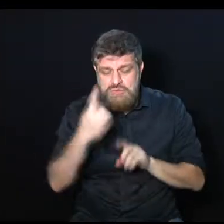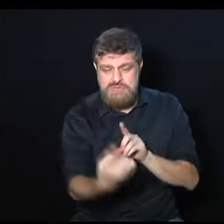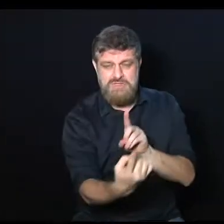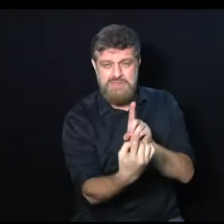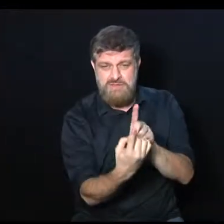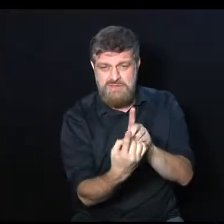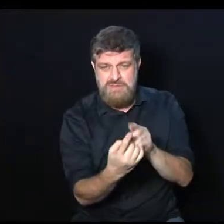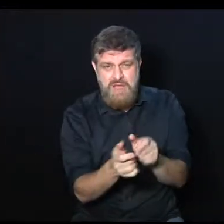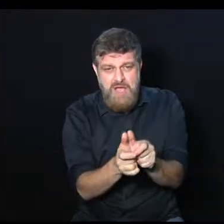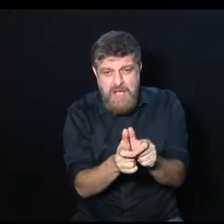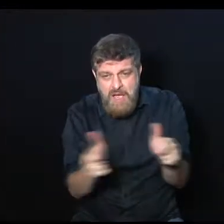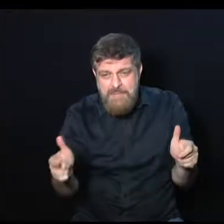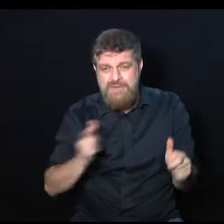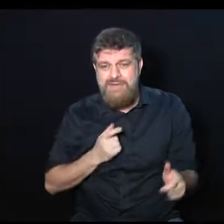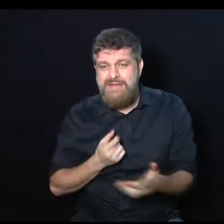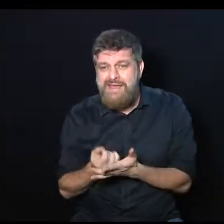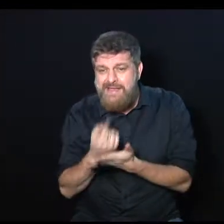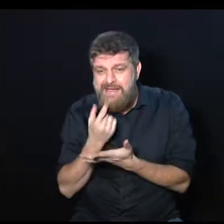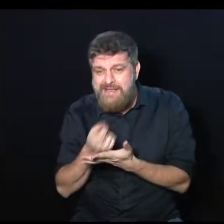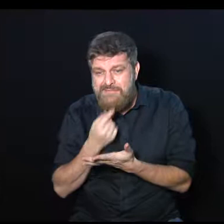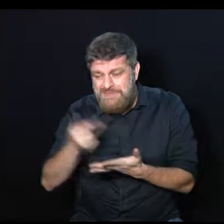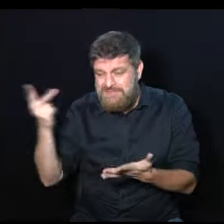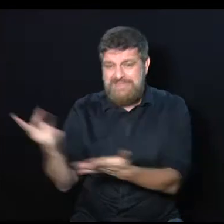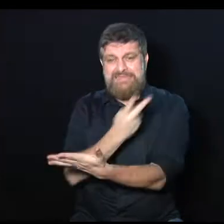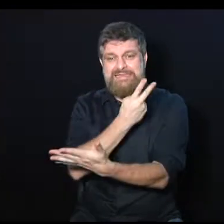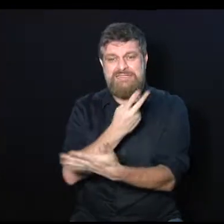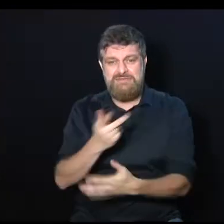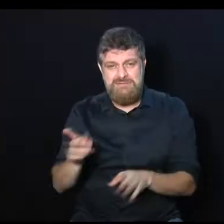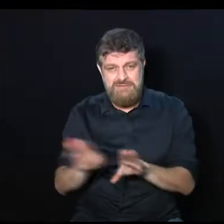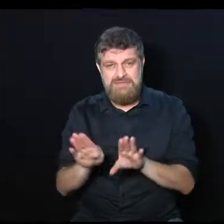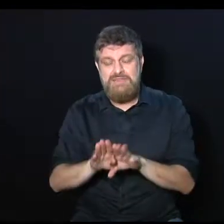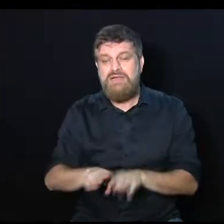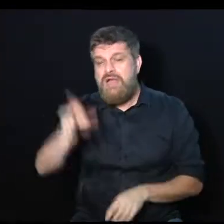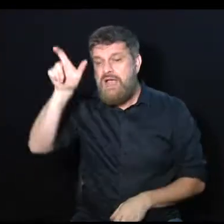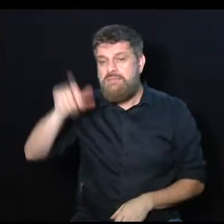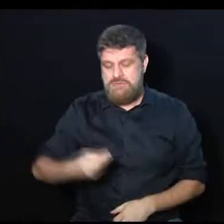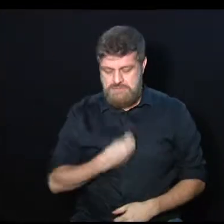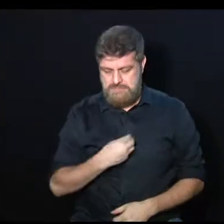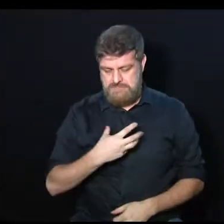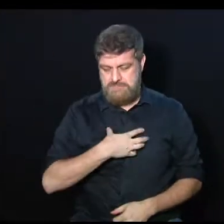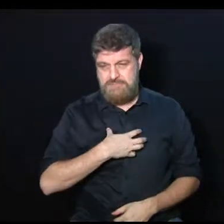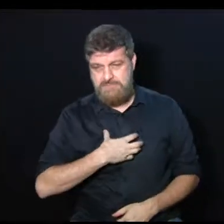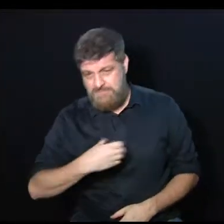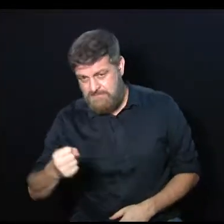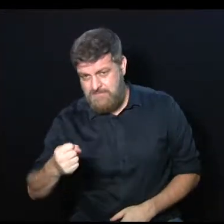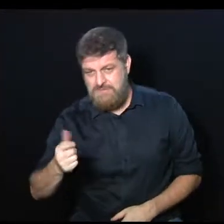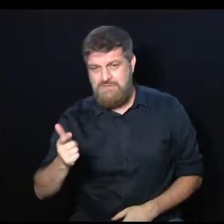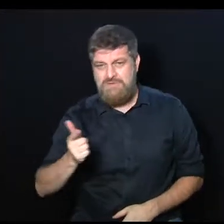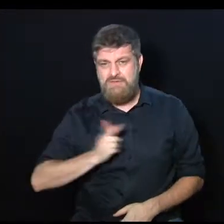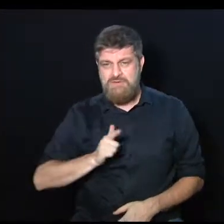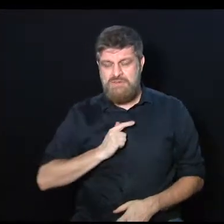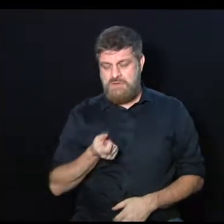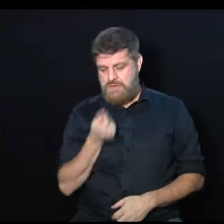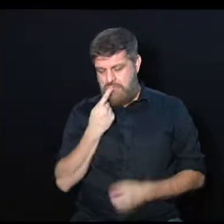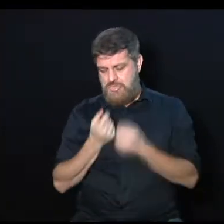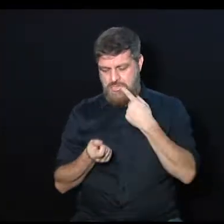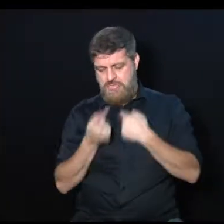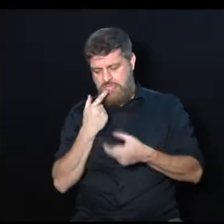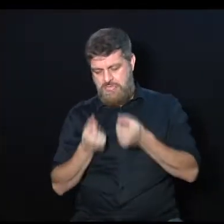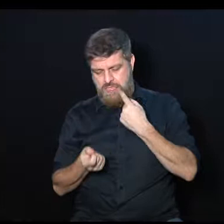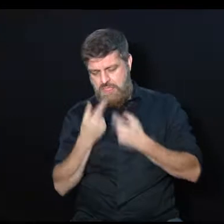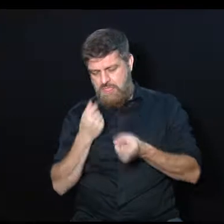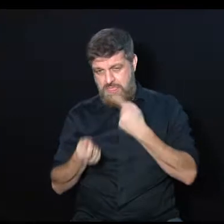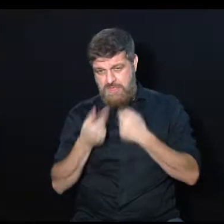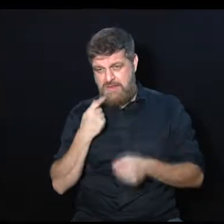maioria são exposições a medicamentos. E quando são tentativas de suicídio, muitas vezes por o que a gente chama de polifarmácia. Então, às vezes, um